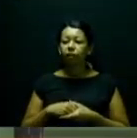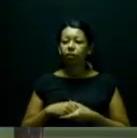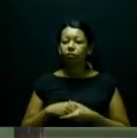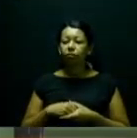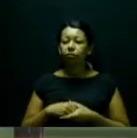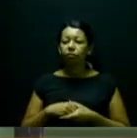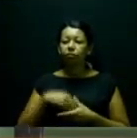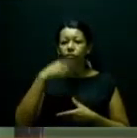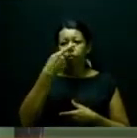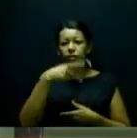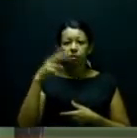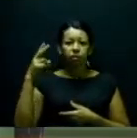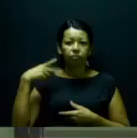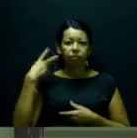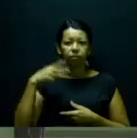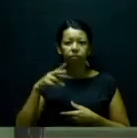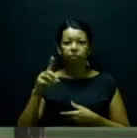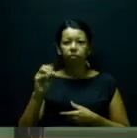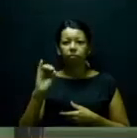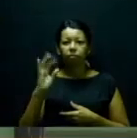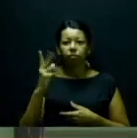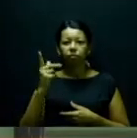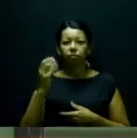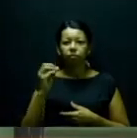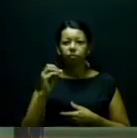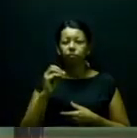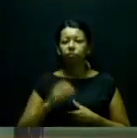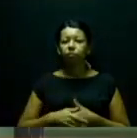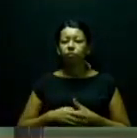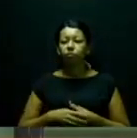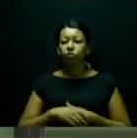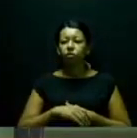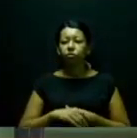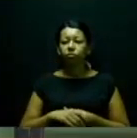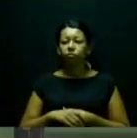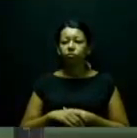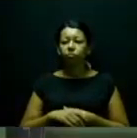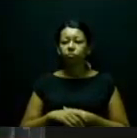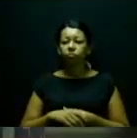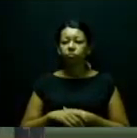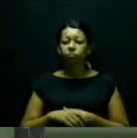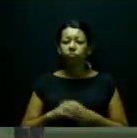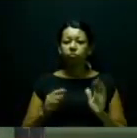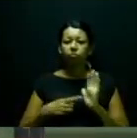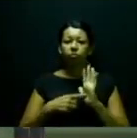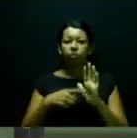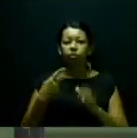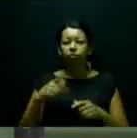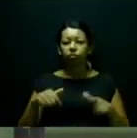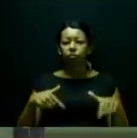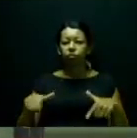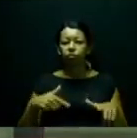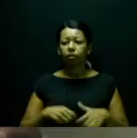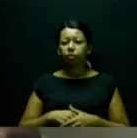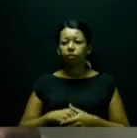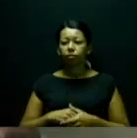palavra, vereador Adeildo Eliodoro Dinho, na apresentação dos seus